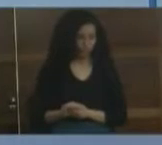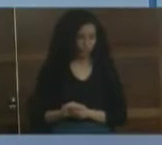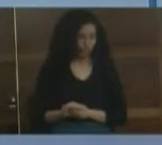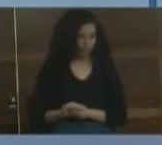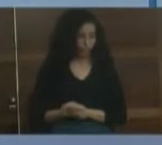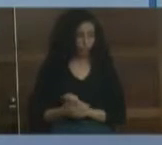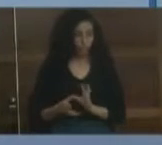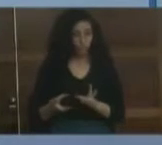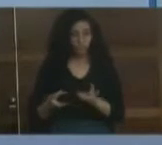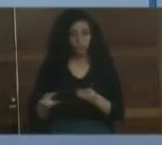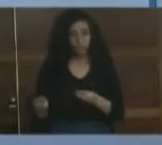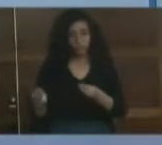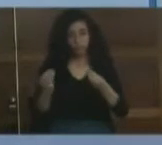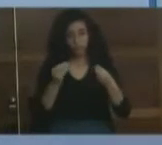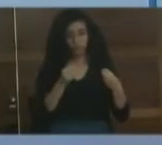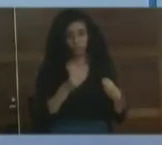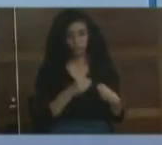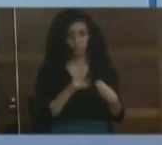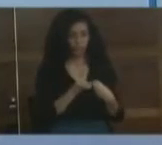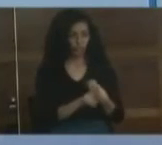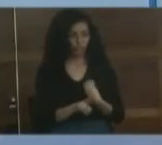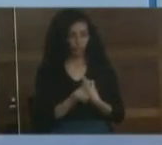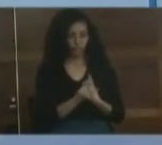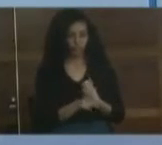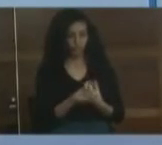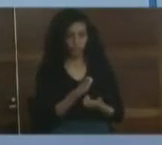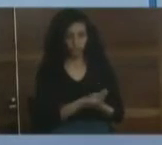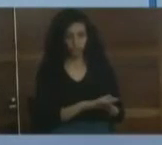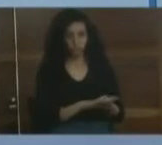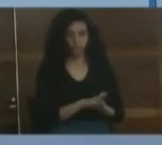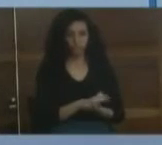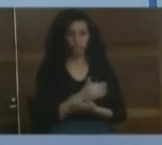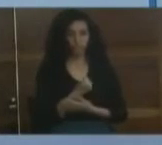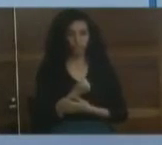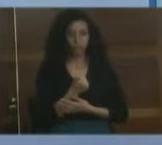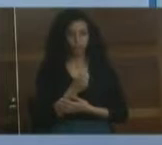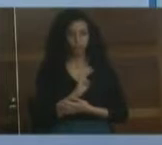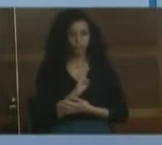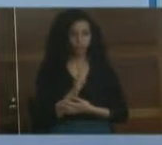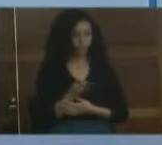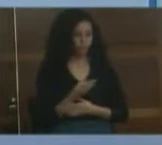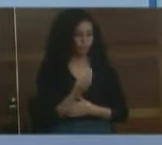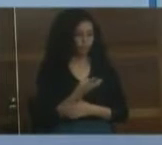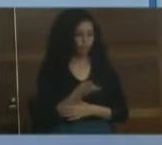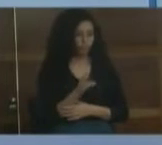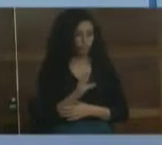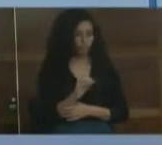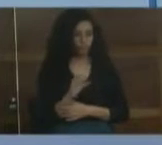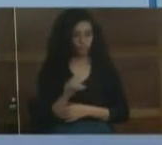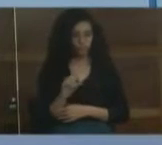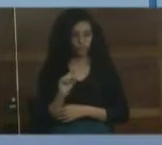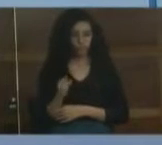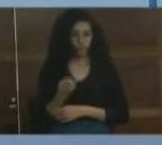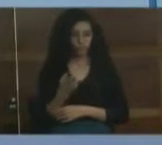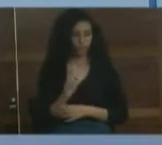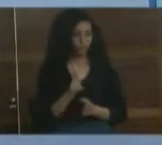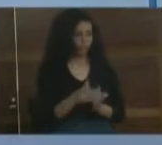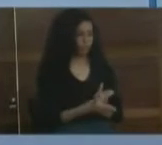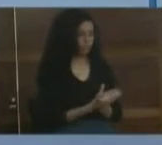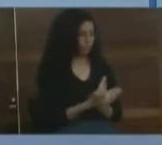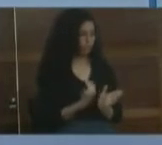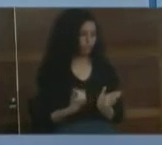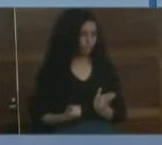reais devolução de saldo não utilizado pelo legislativo de 1 milhão 309 mil réis